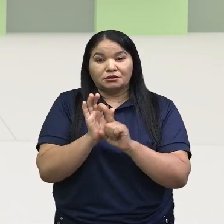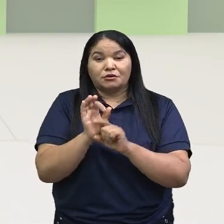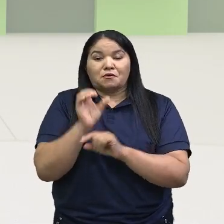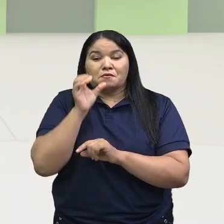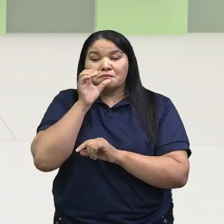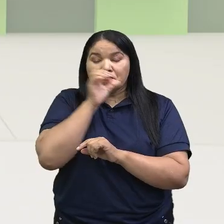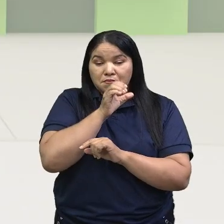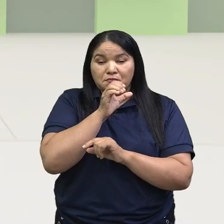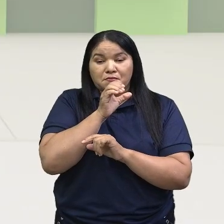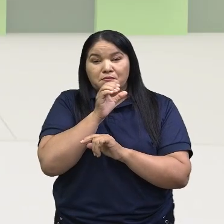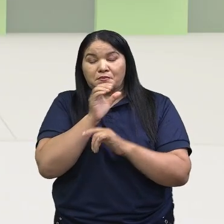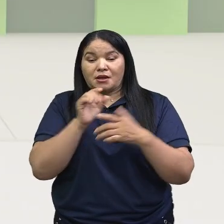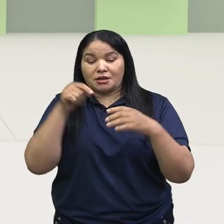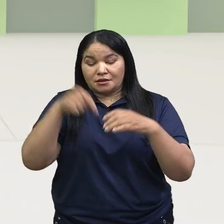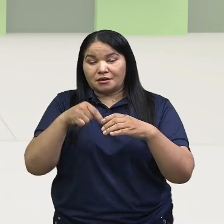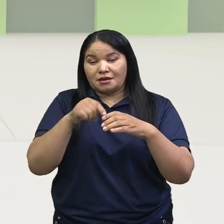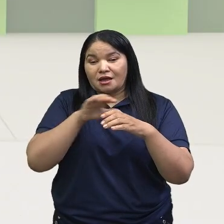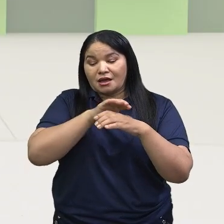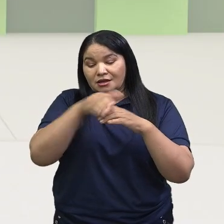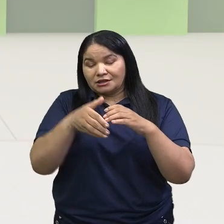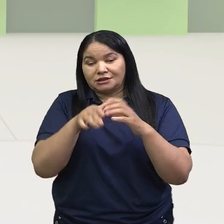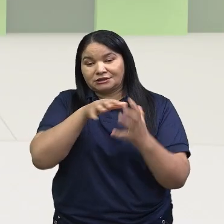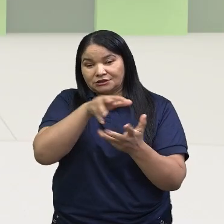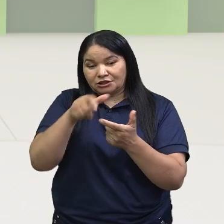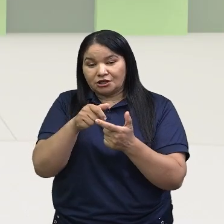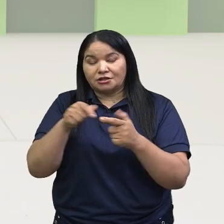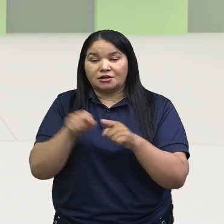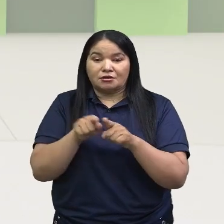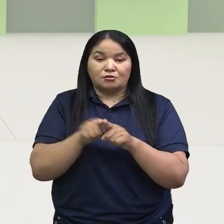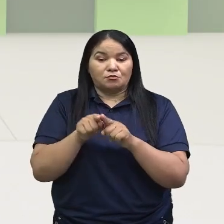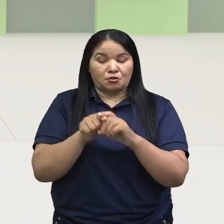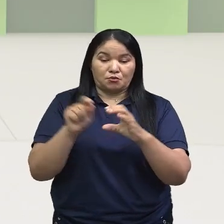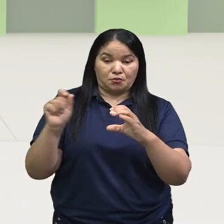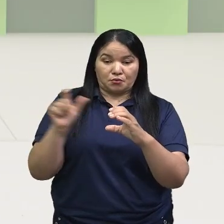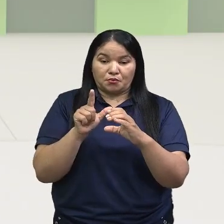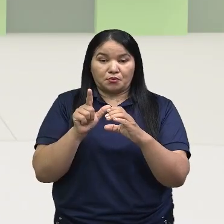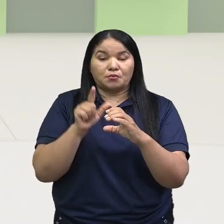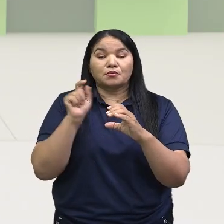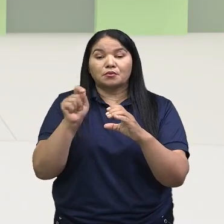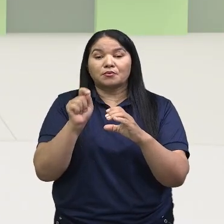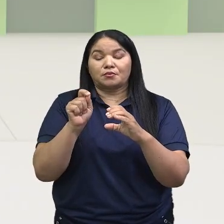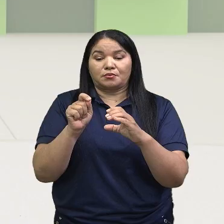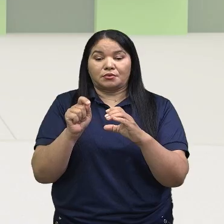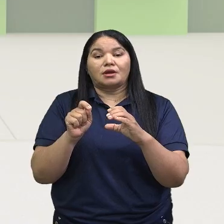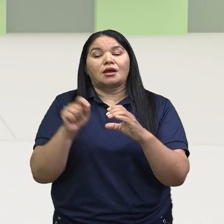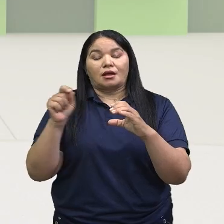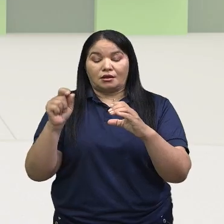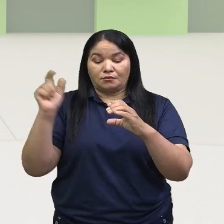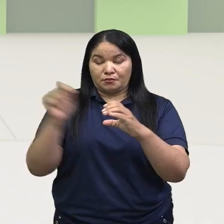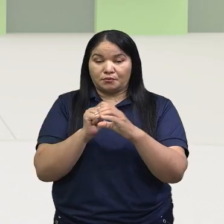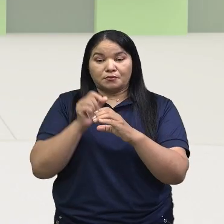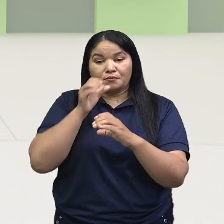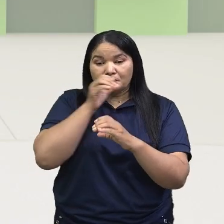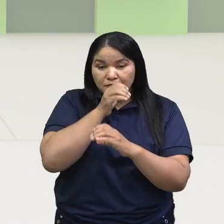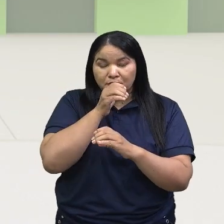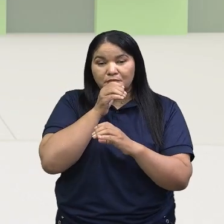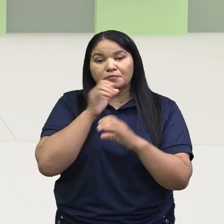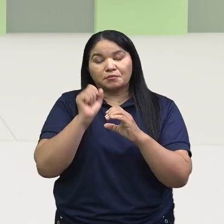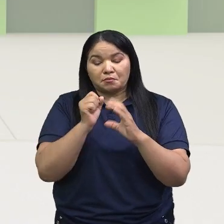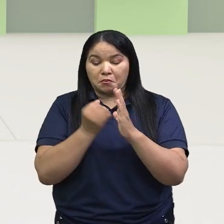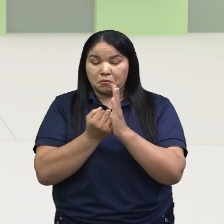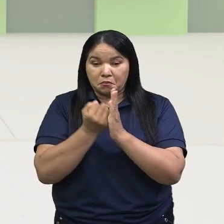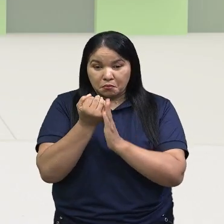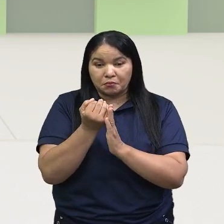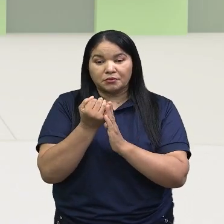na atmosfera terrestre, intensificando fenômenos como, por exemplo, o chamado efeito estufa, que vai ocasionar